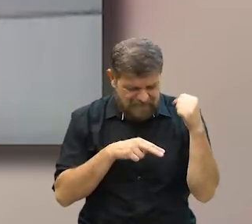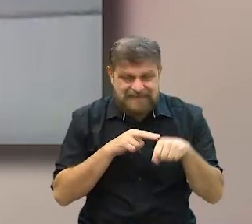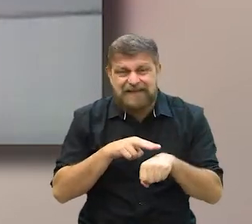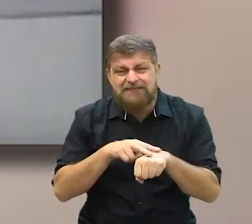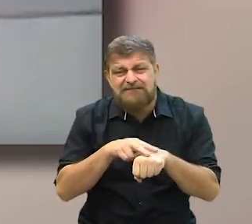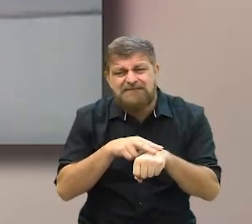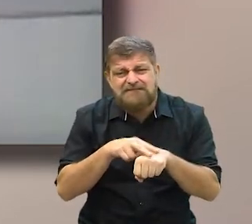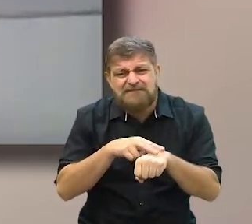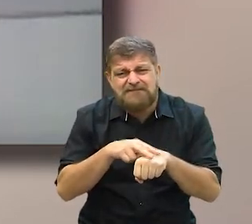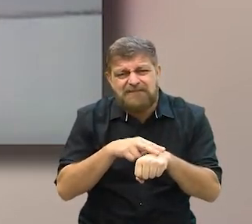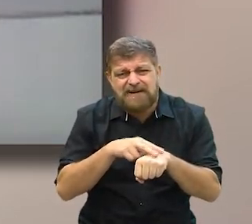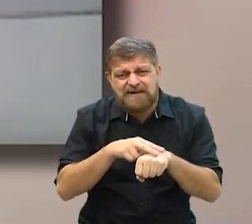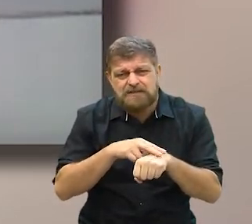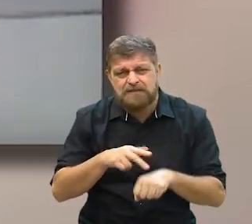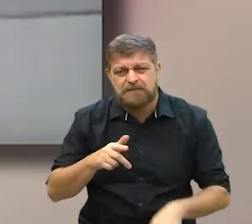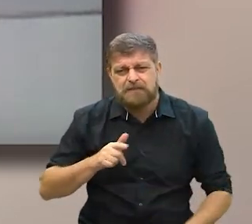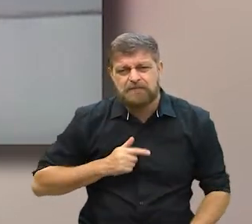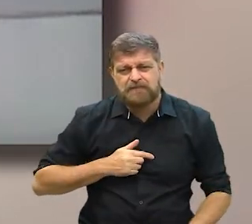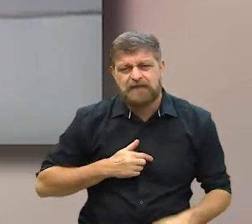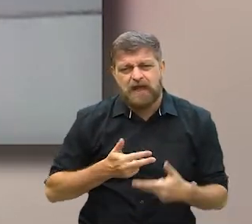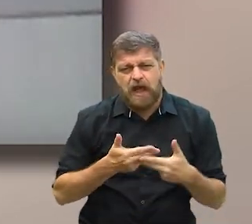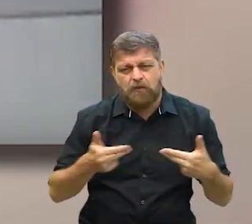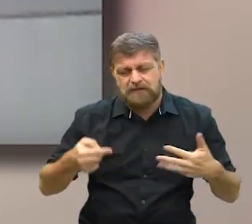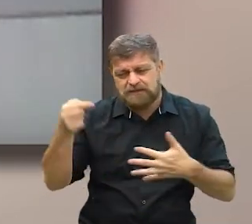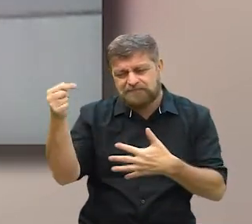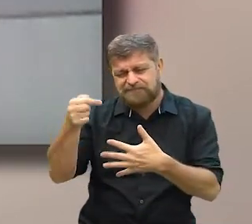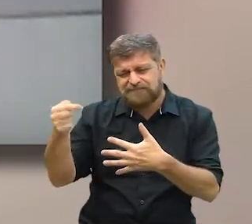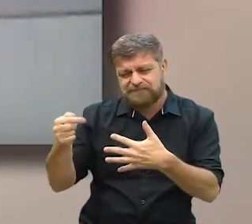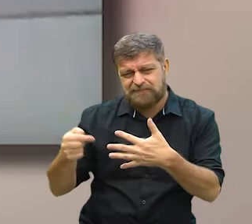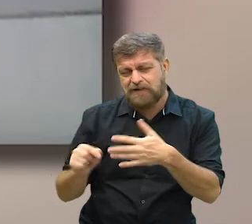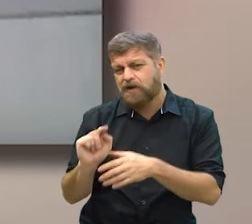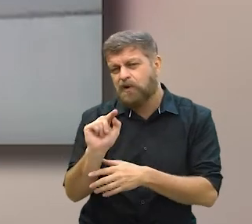esverdeadas. E as outras coisas,